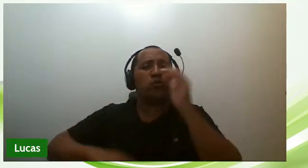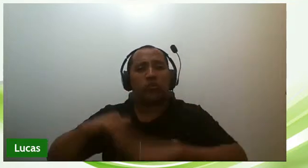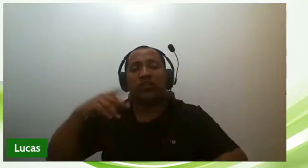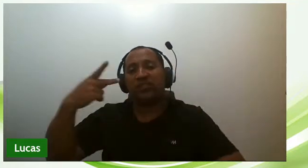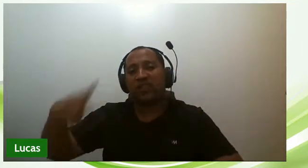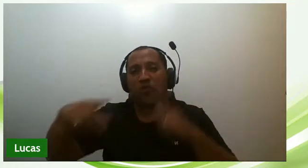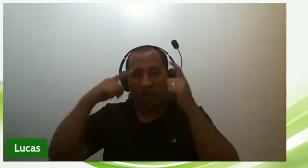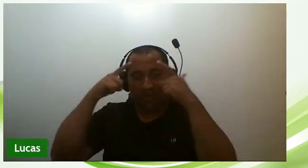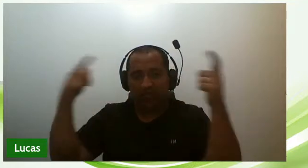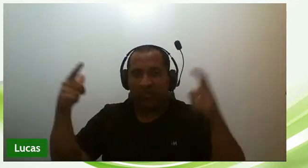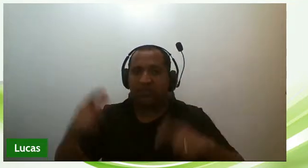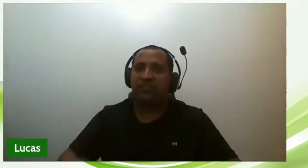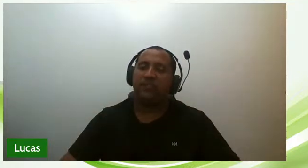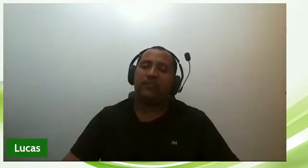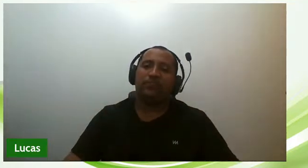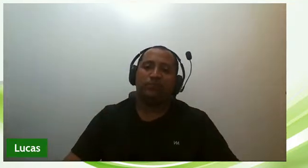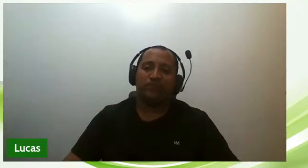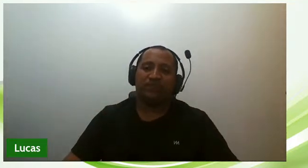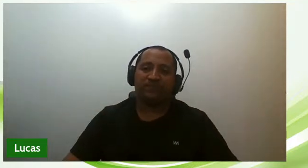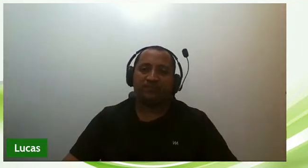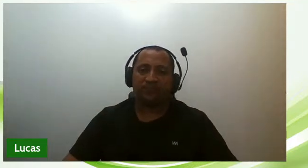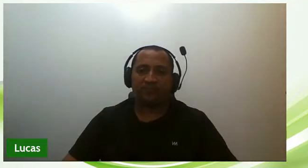conhecimento.